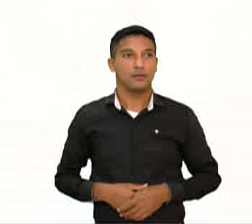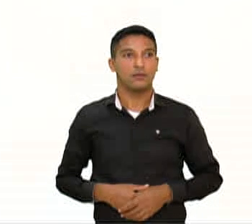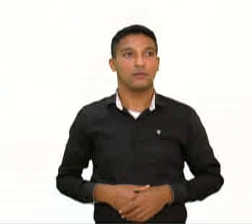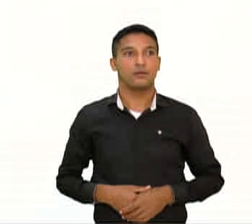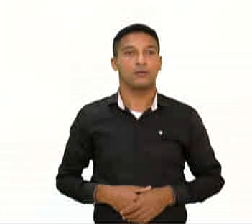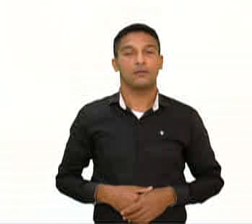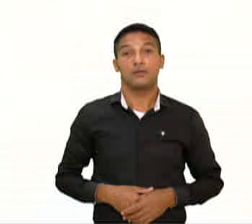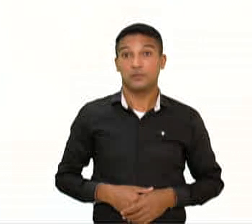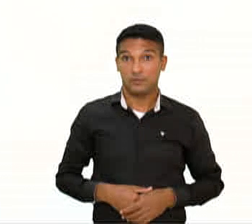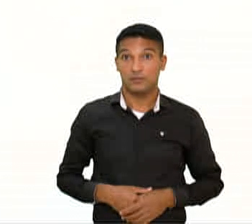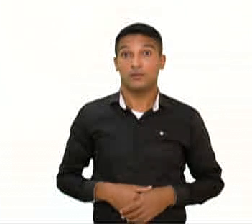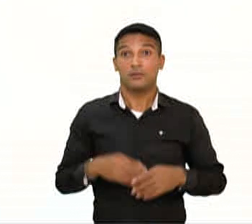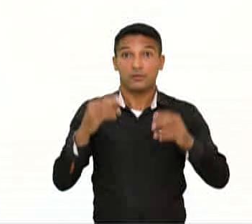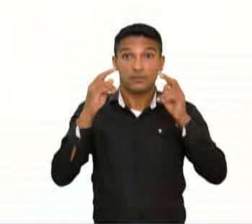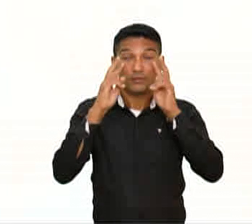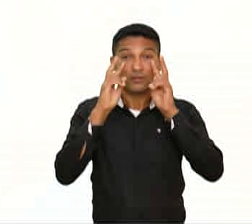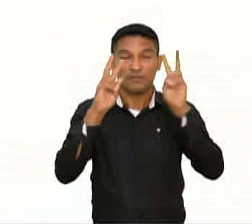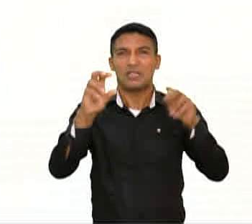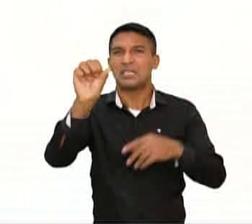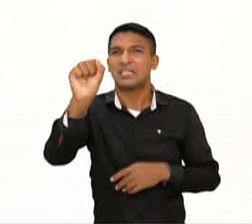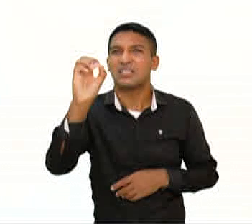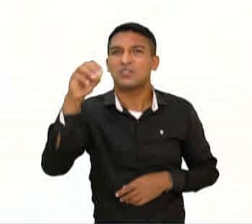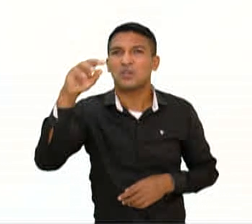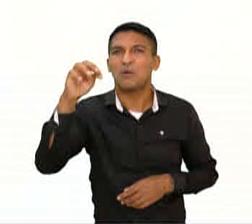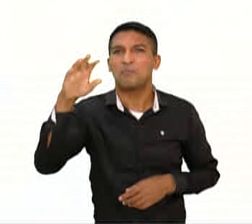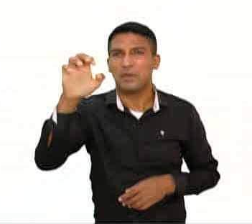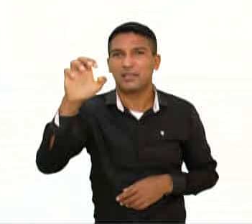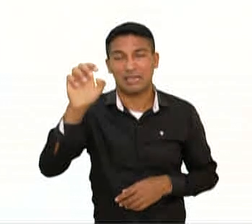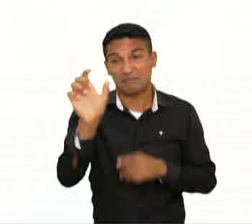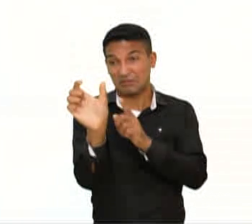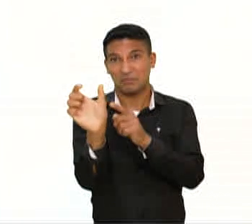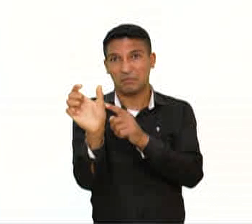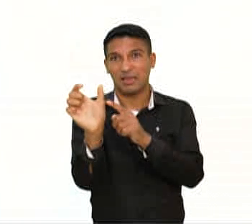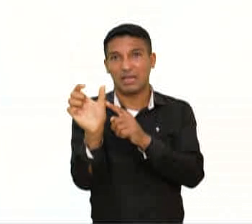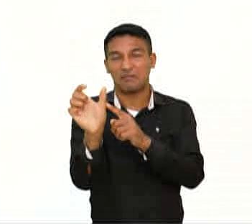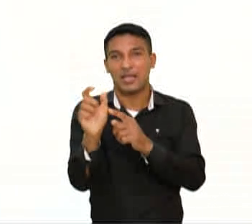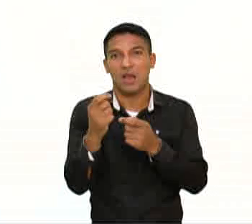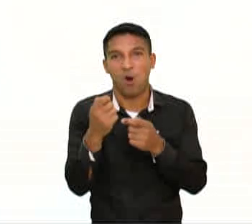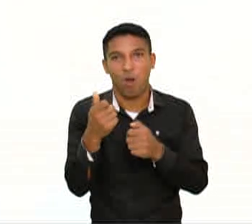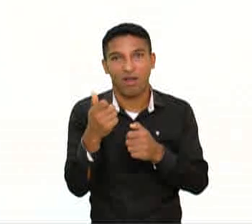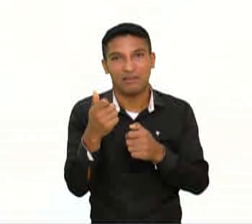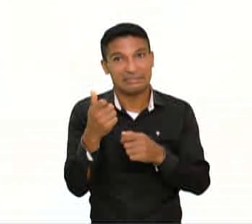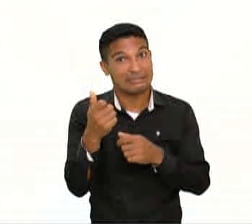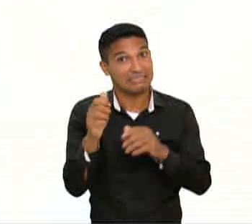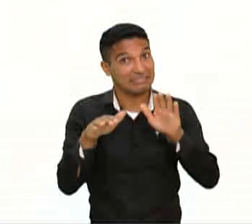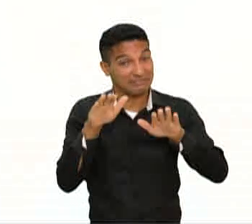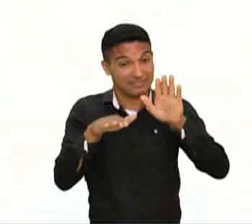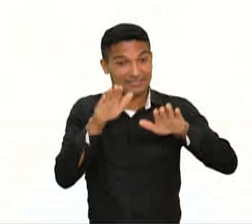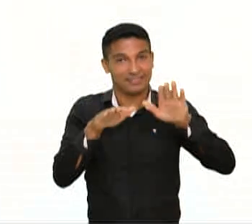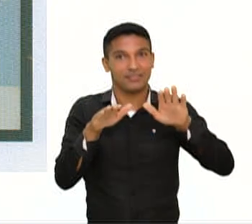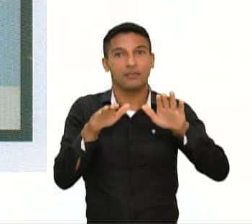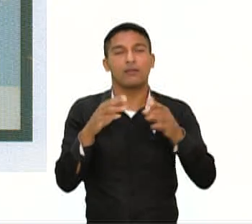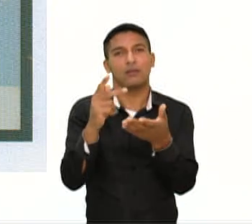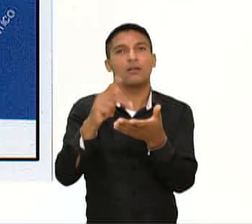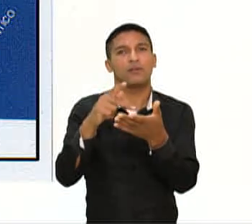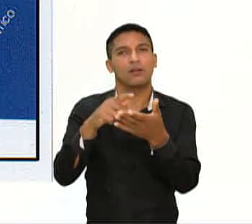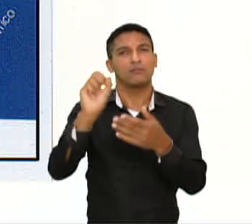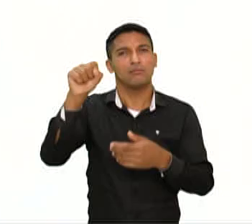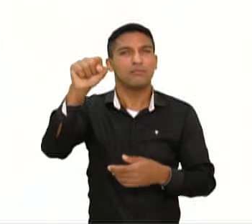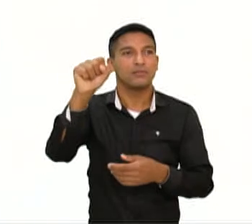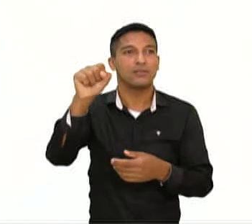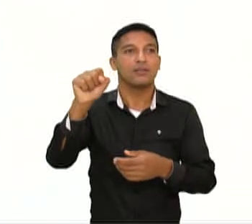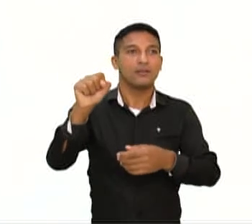assim somente, às vezes essa palavra somente na geografia transparece uma pegadinha. Mas na verdade era isso mesmo, quando a gente